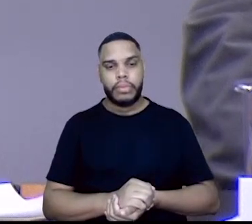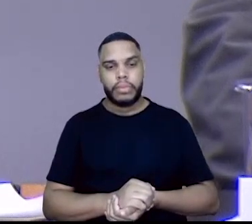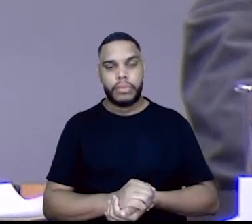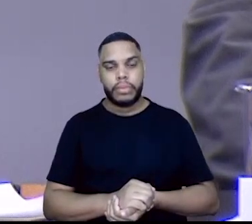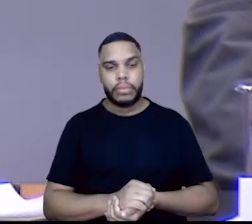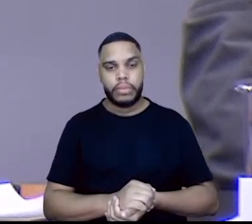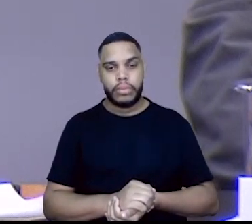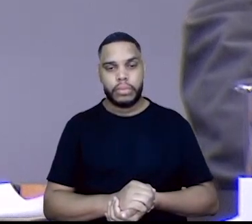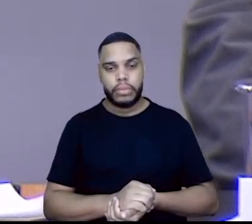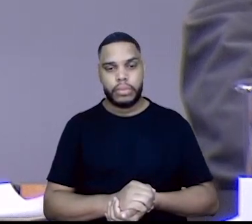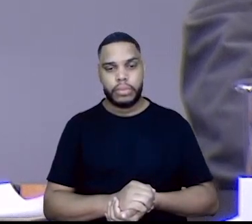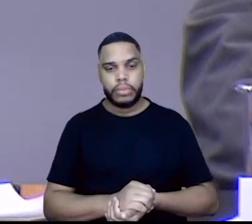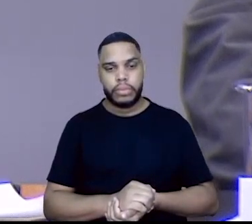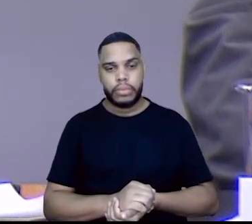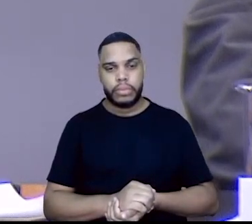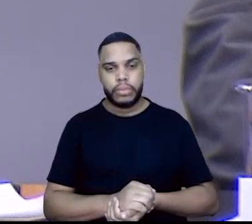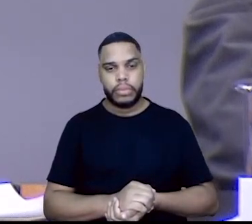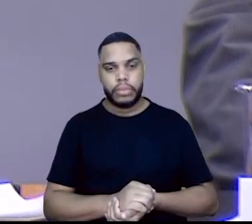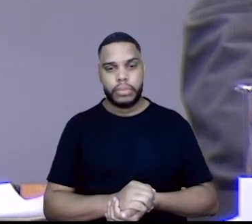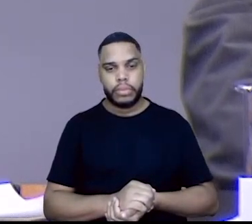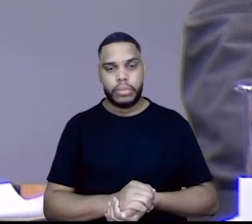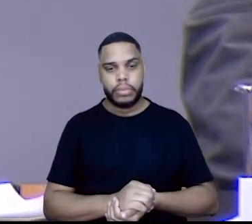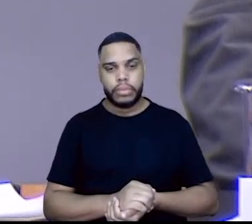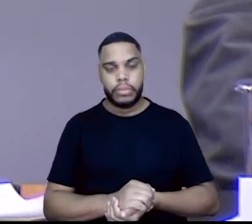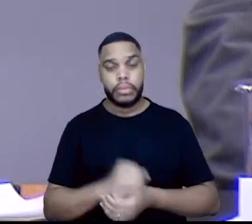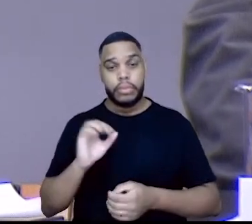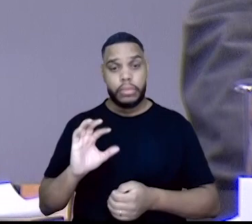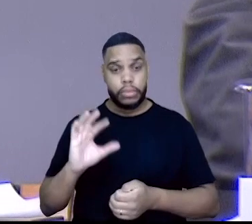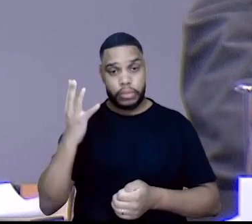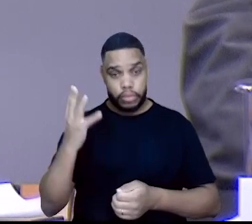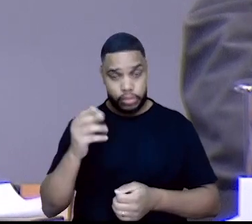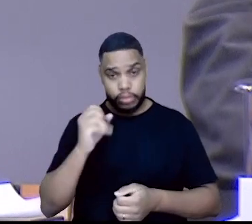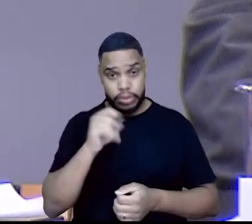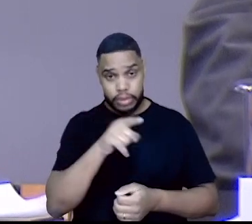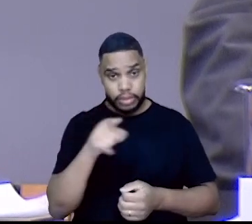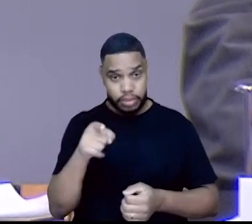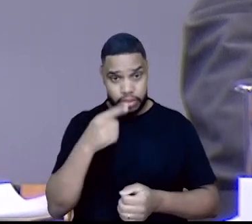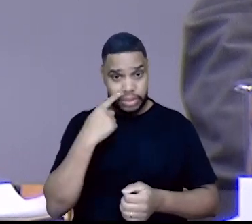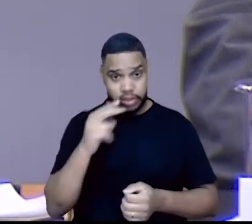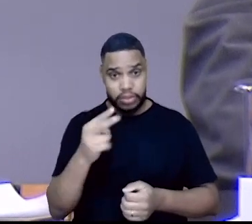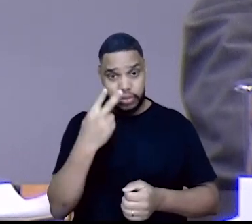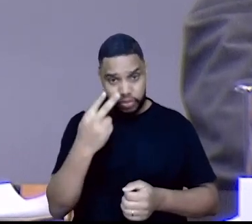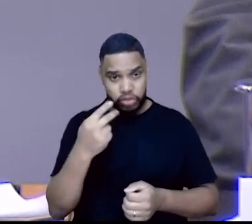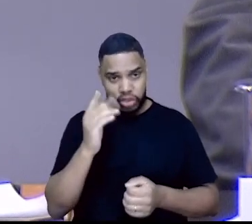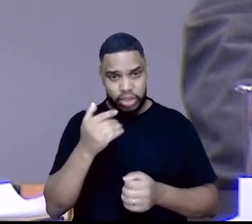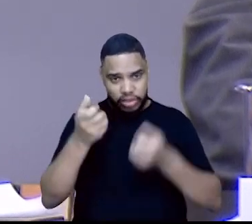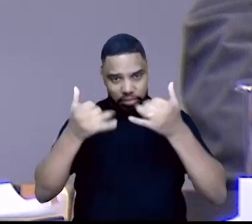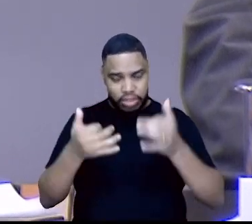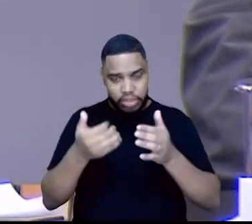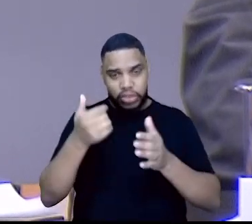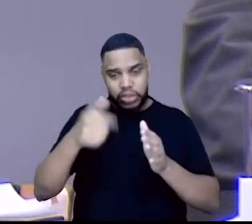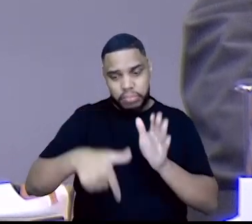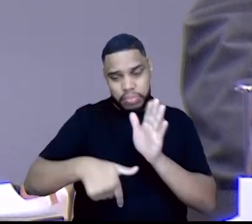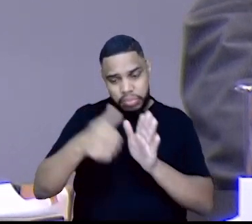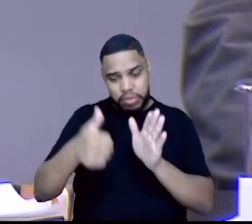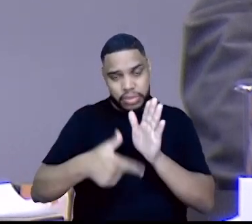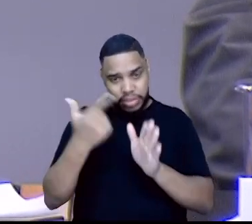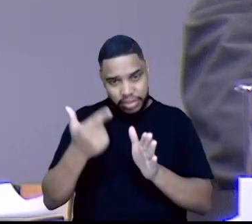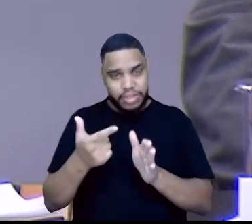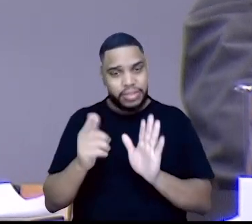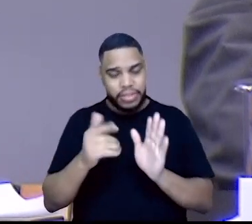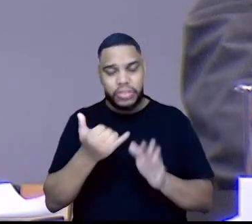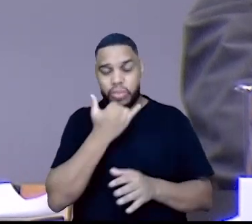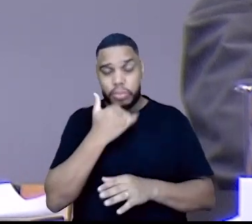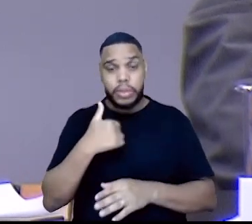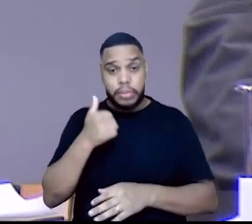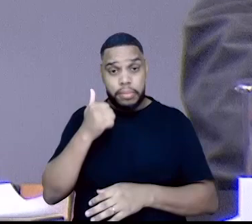com um episódio que ocorreu, e se alguém já tiver me ouvido contar isso, eu peço desculpas, no casamento da minha filha, que se casou há